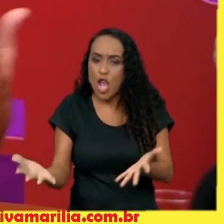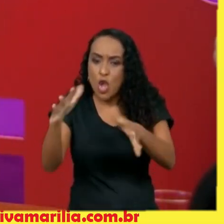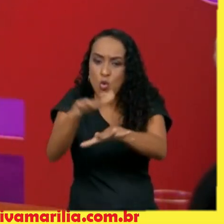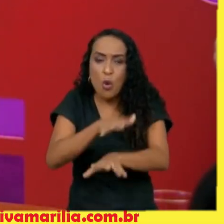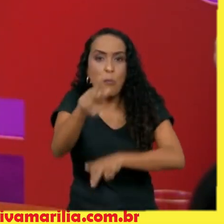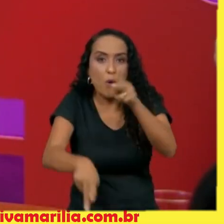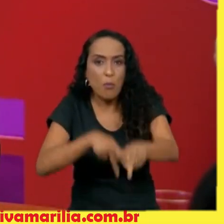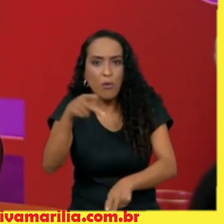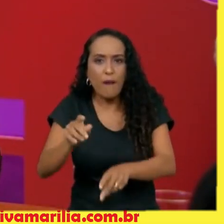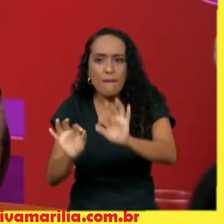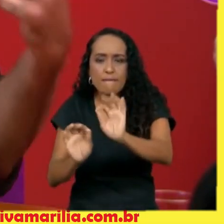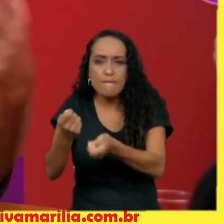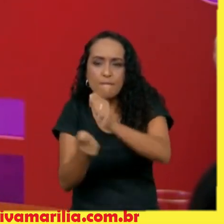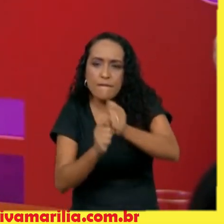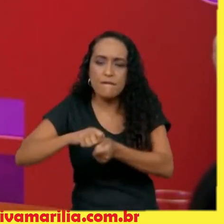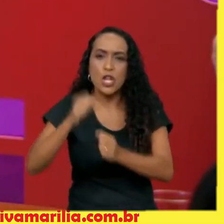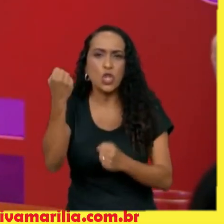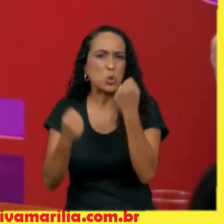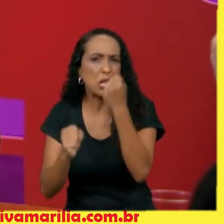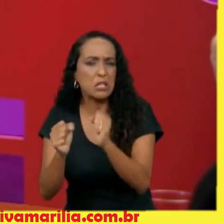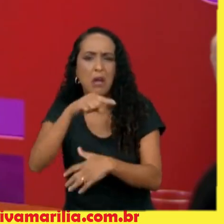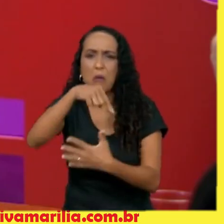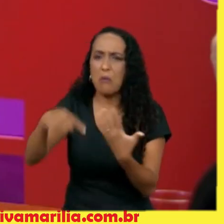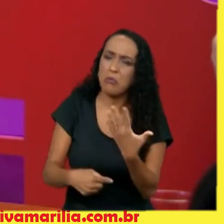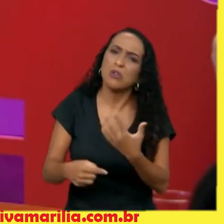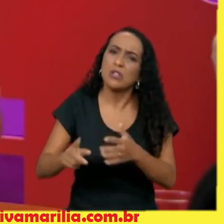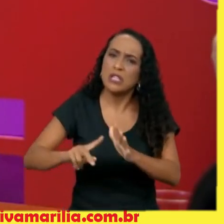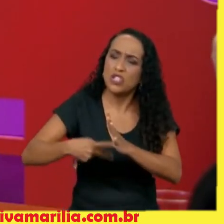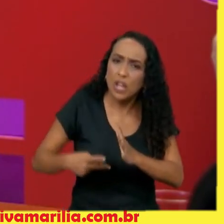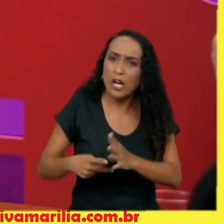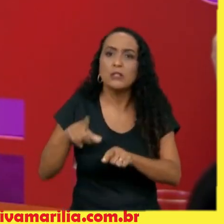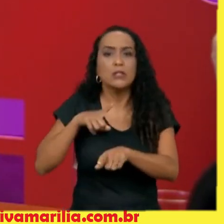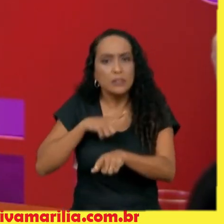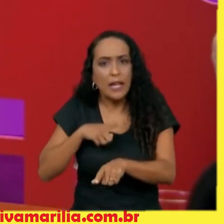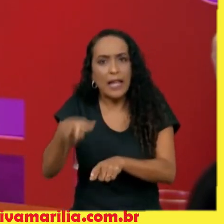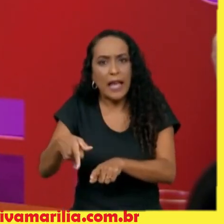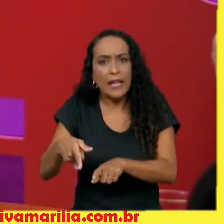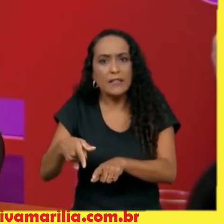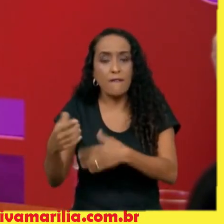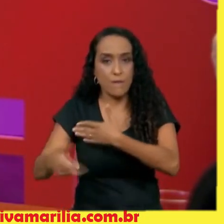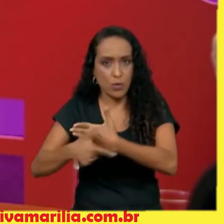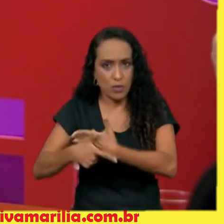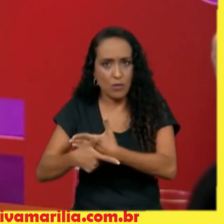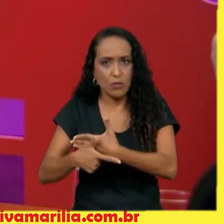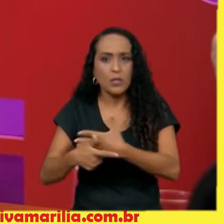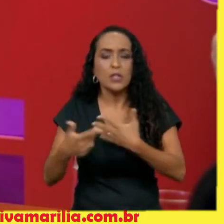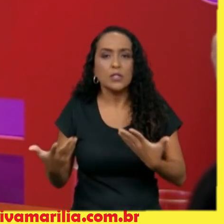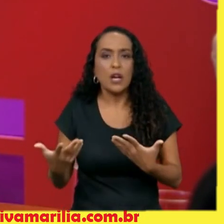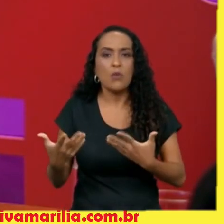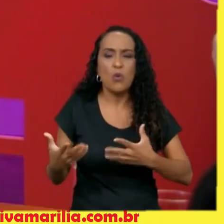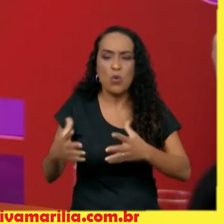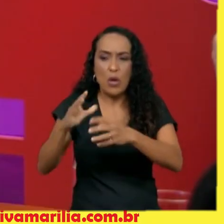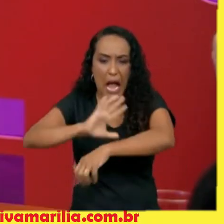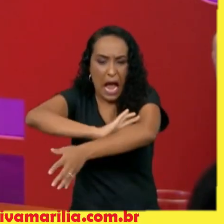que foi montado, industrialização, etc., sindicatos, etc., tinha essa função. Né? Isso acabou com o racismo?